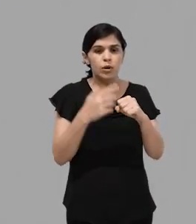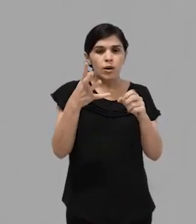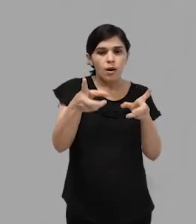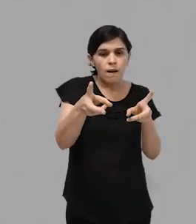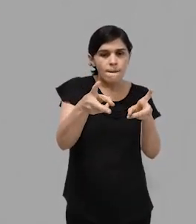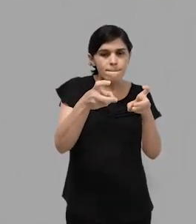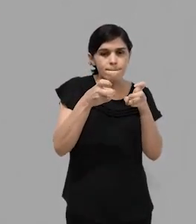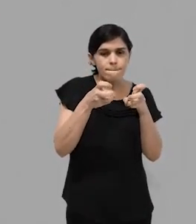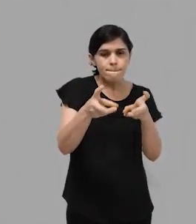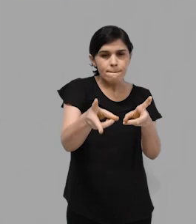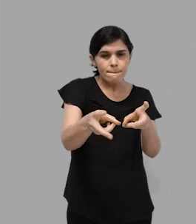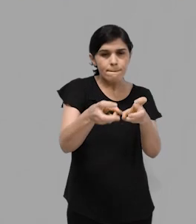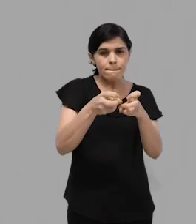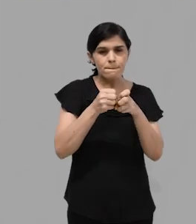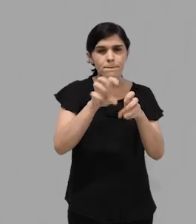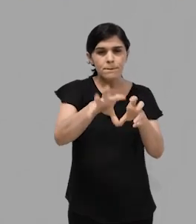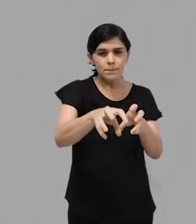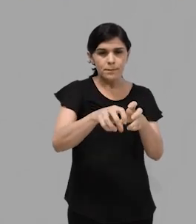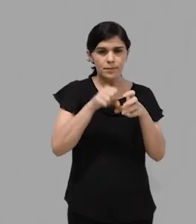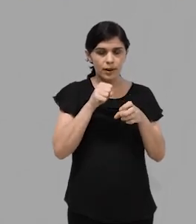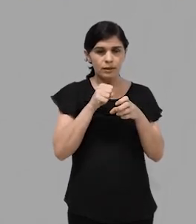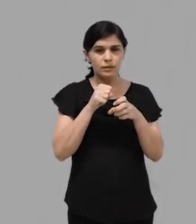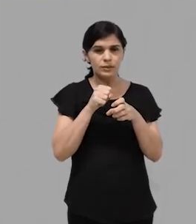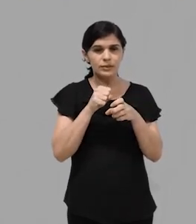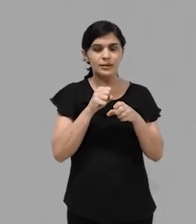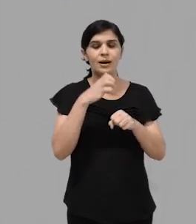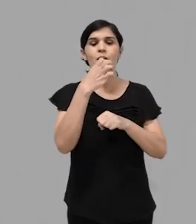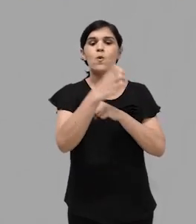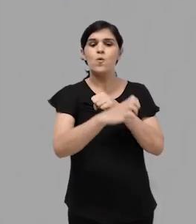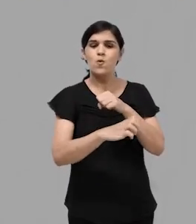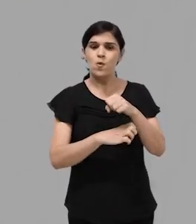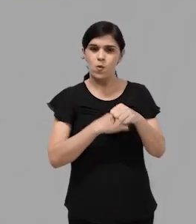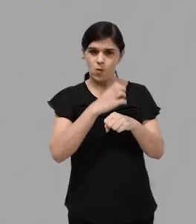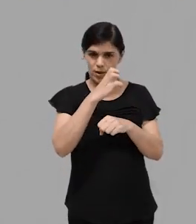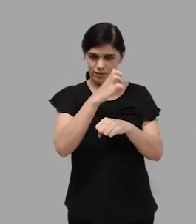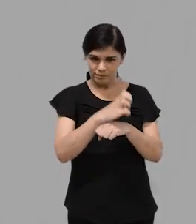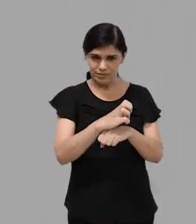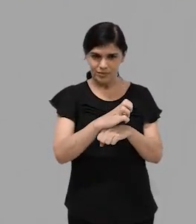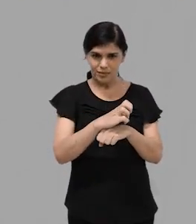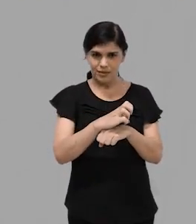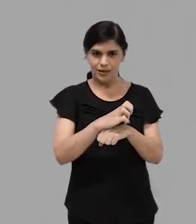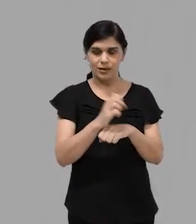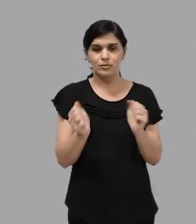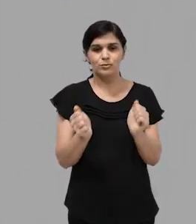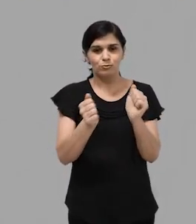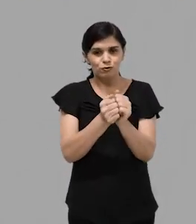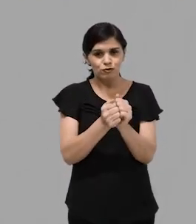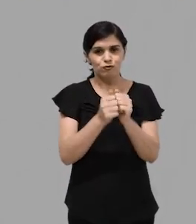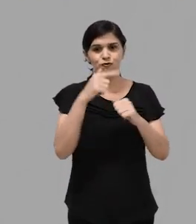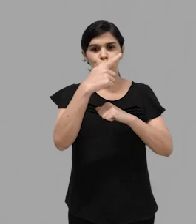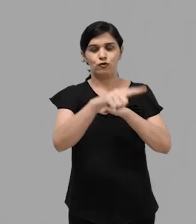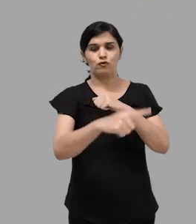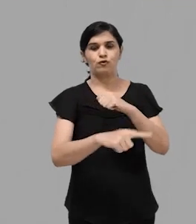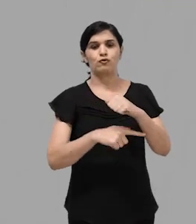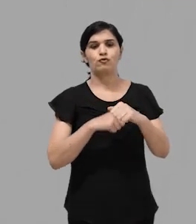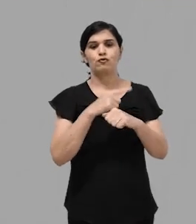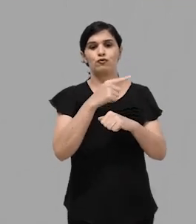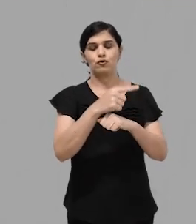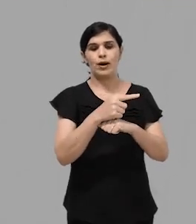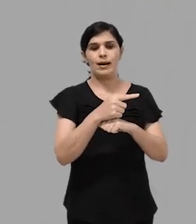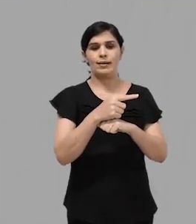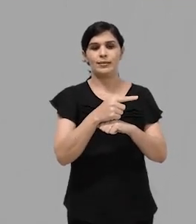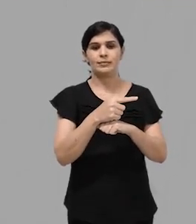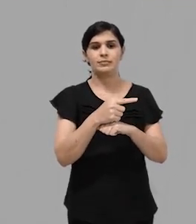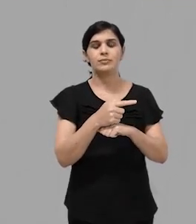por aí, certo? A energia envolvida nessa captura do elétron, vamos chamar de